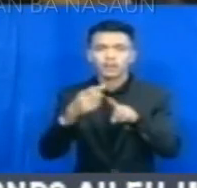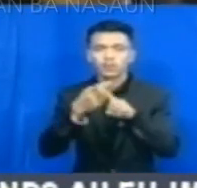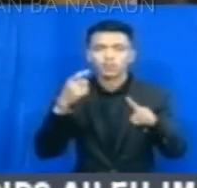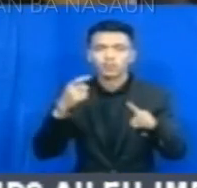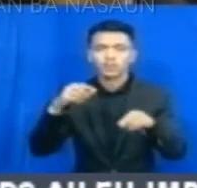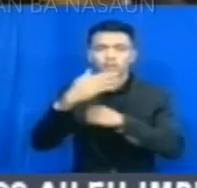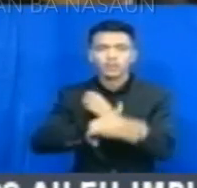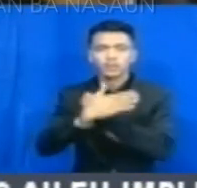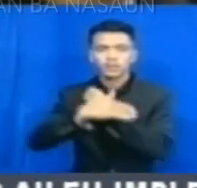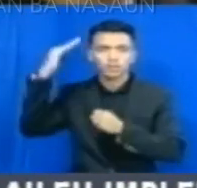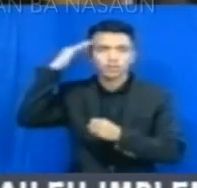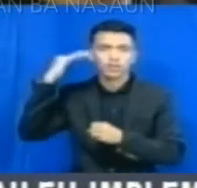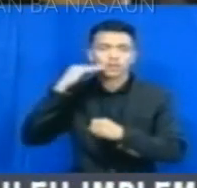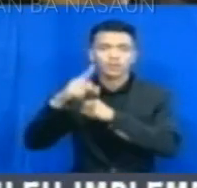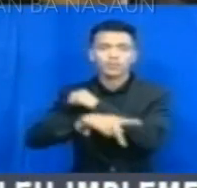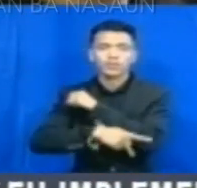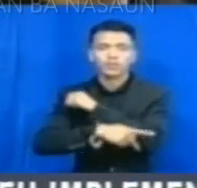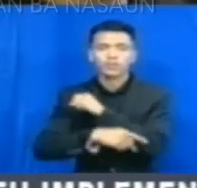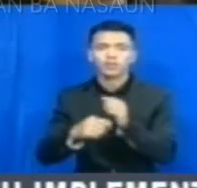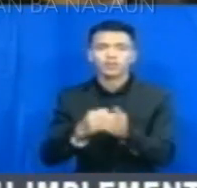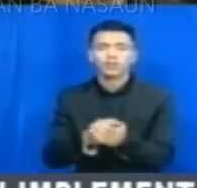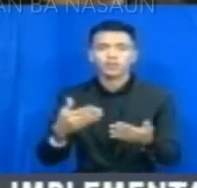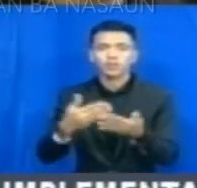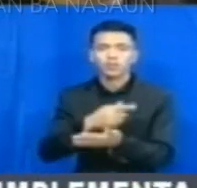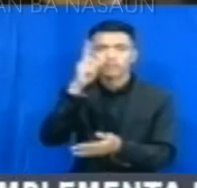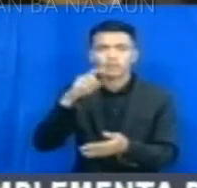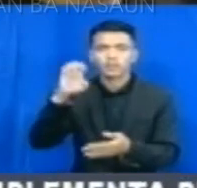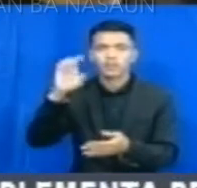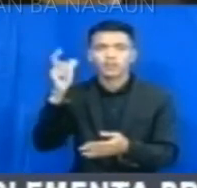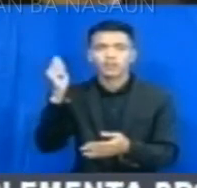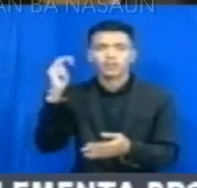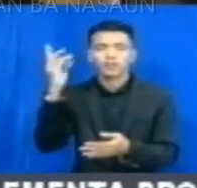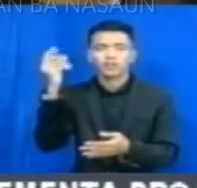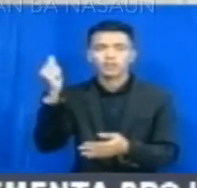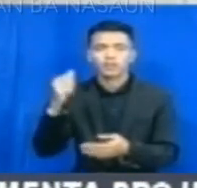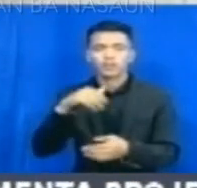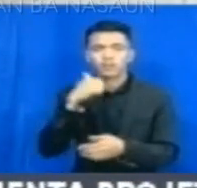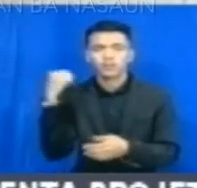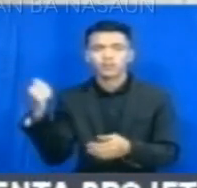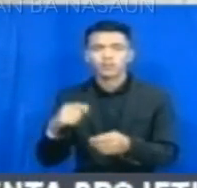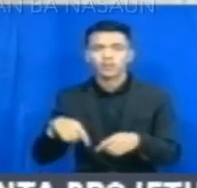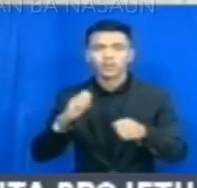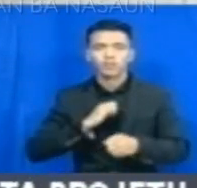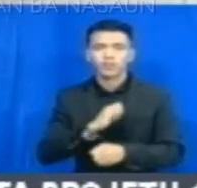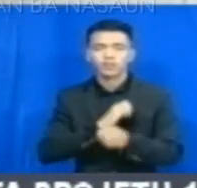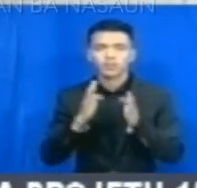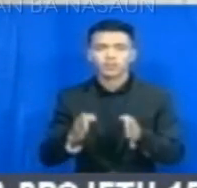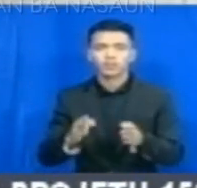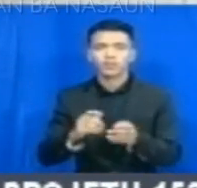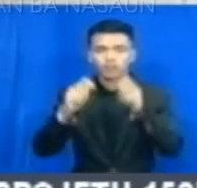Nação Coreia, Portugal, Nova Zelândia, no Selutan. Embaixador Coreia do Sul ba Timor-Leste, Kim